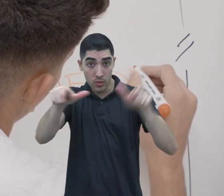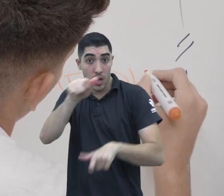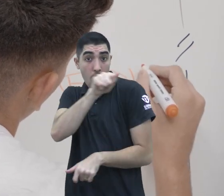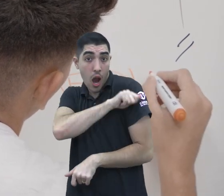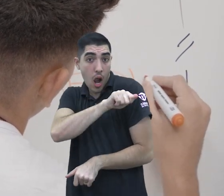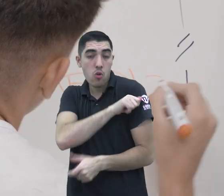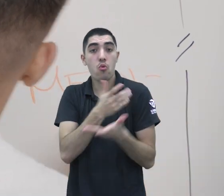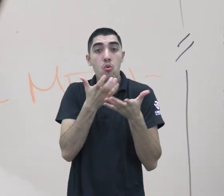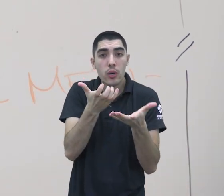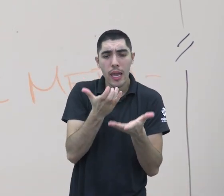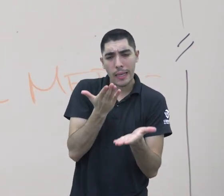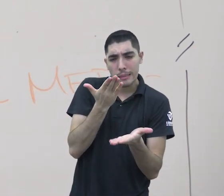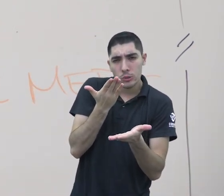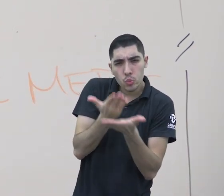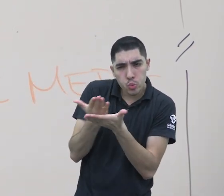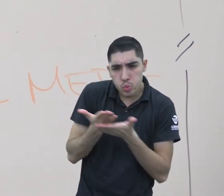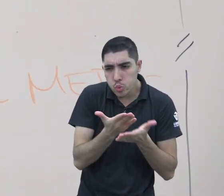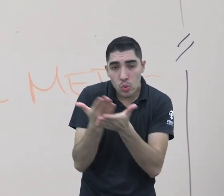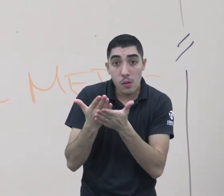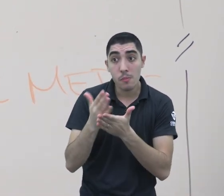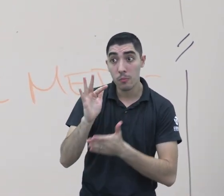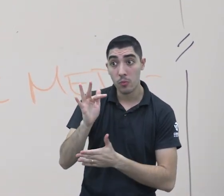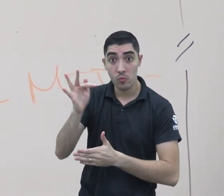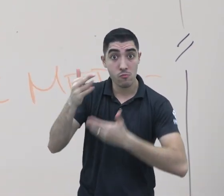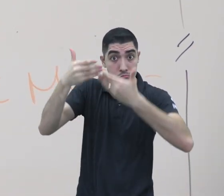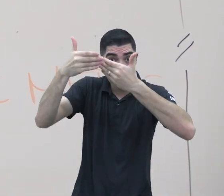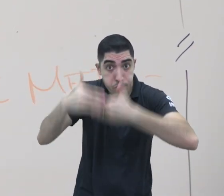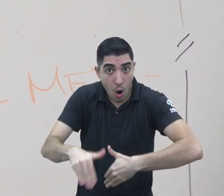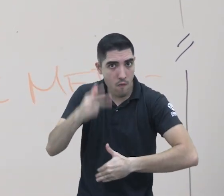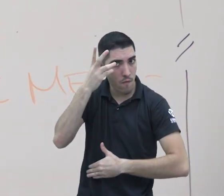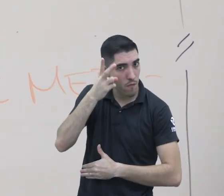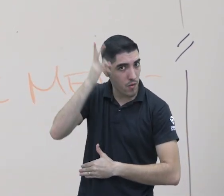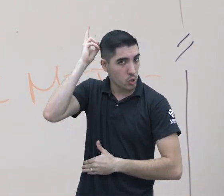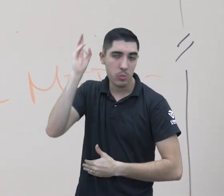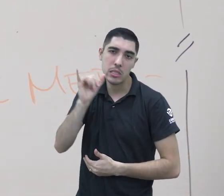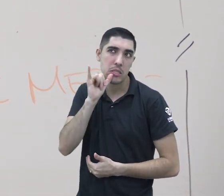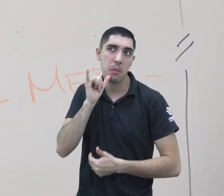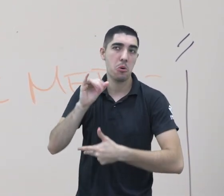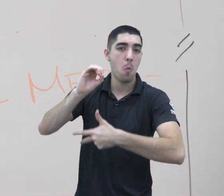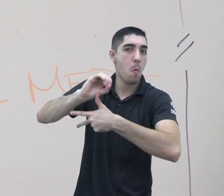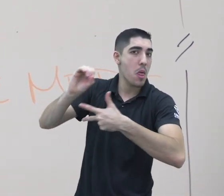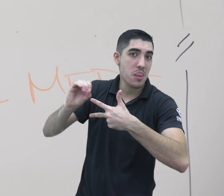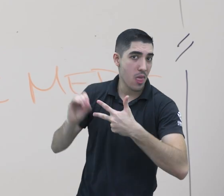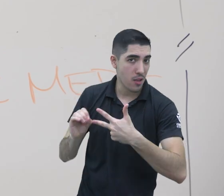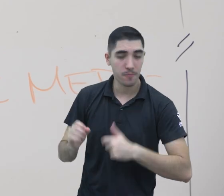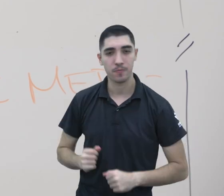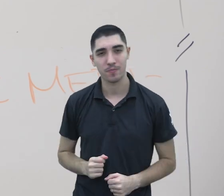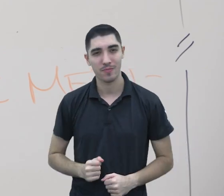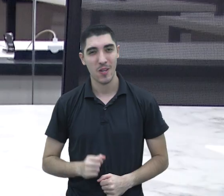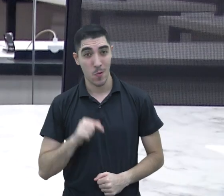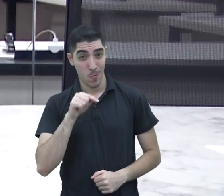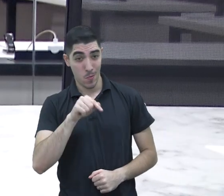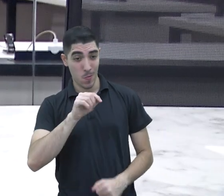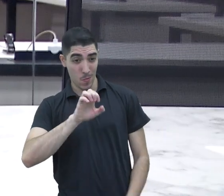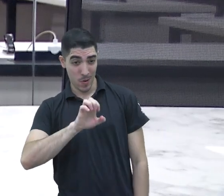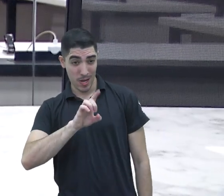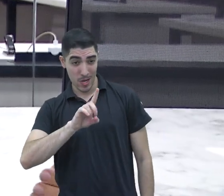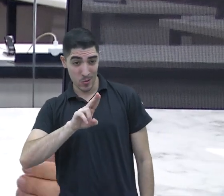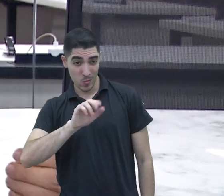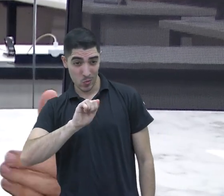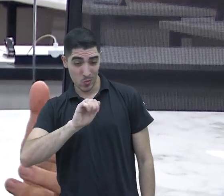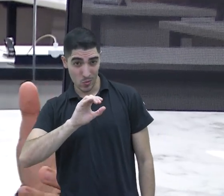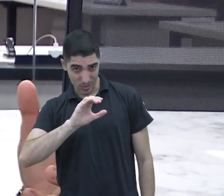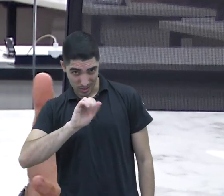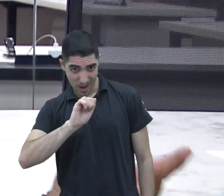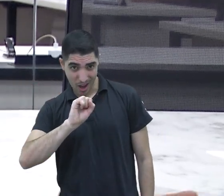para estudantes que estão se preparando para os principais vestibulares do país, como o Enem. Educage para a Câmara